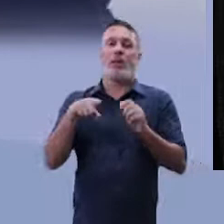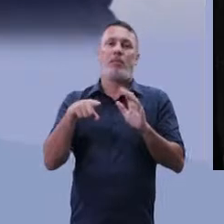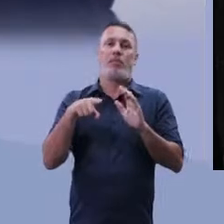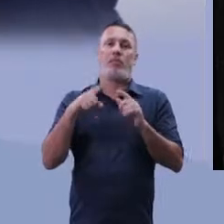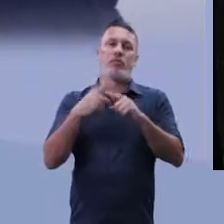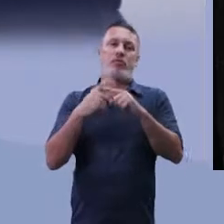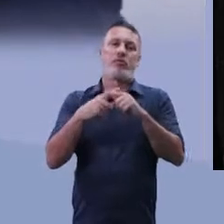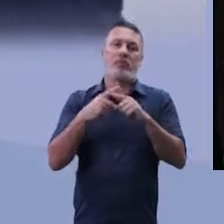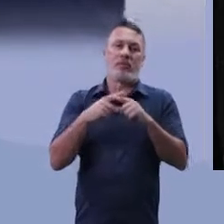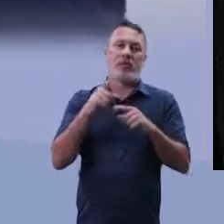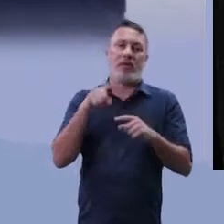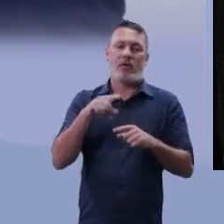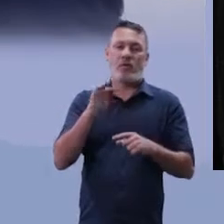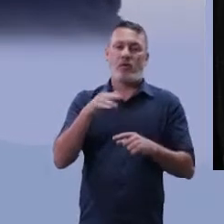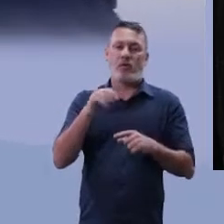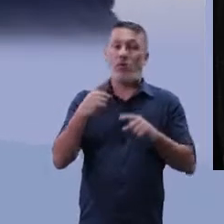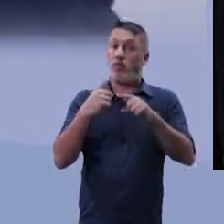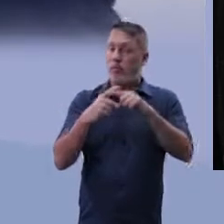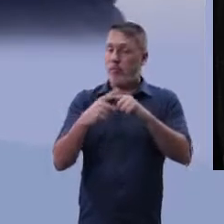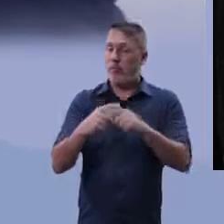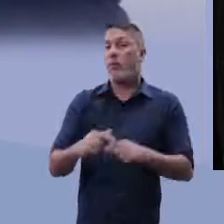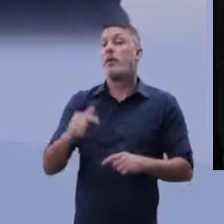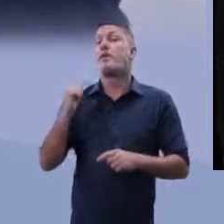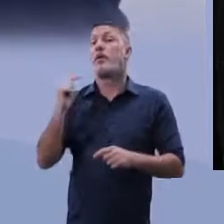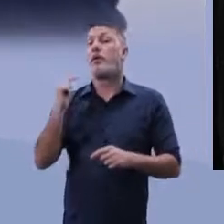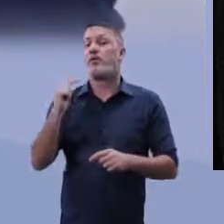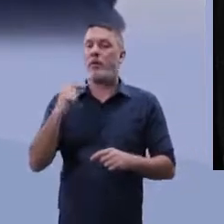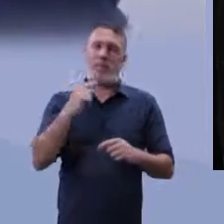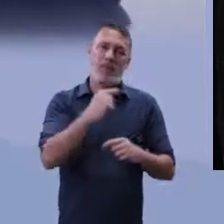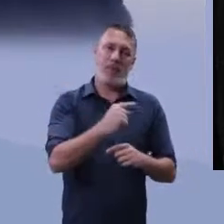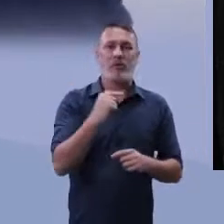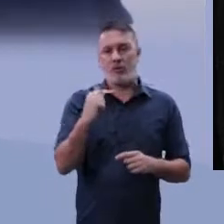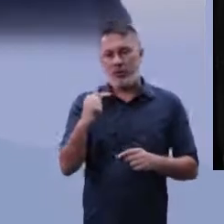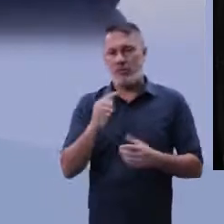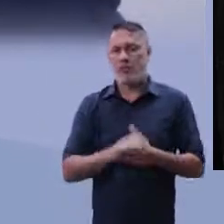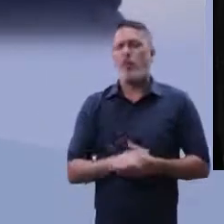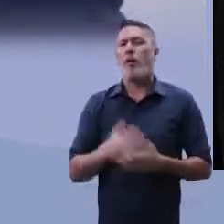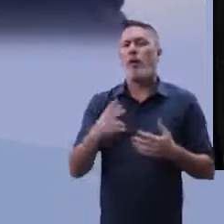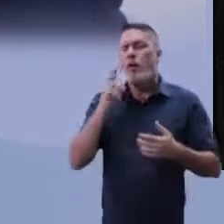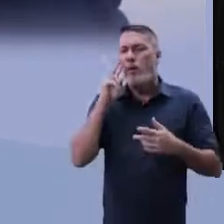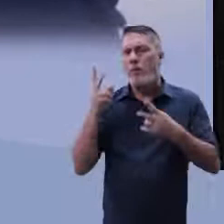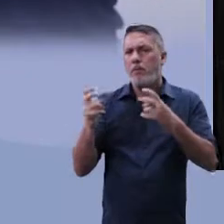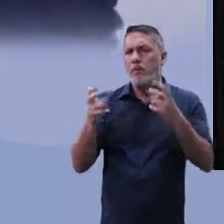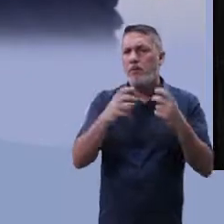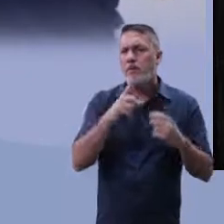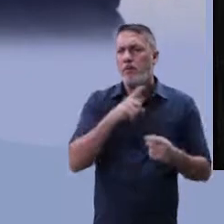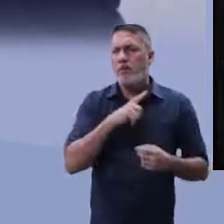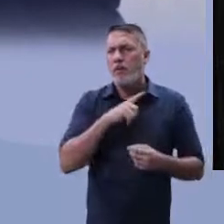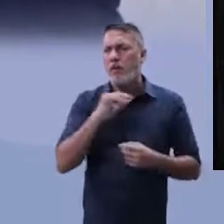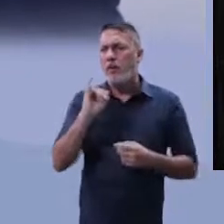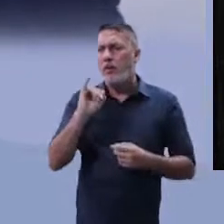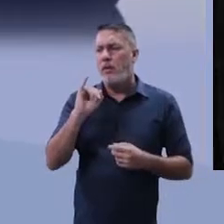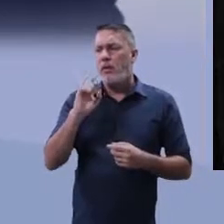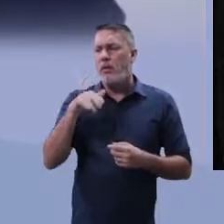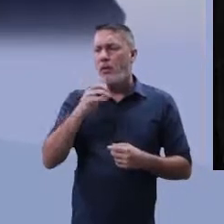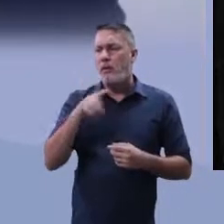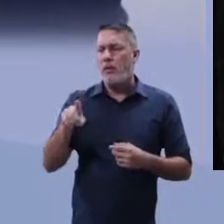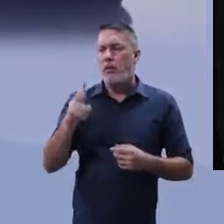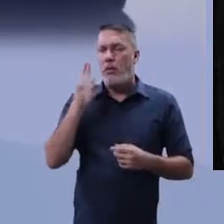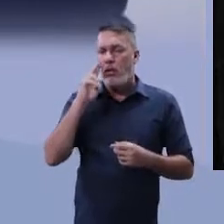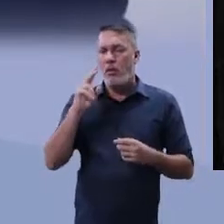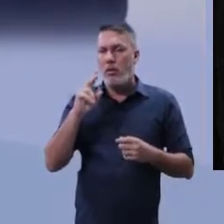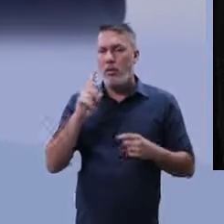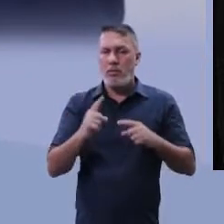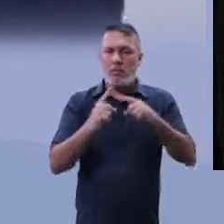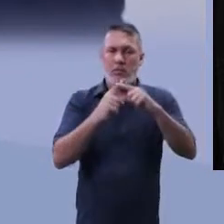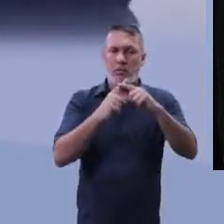para a função ficar positiva, para o log ficar positivo. Aí o 7 vai ficar menos 7. Agora observa o sinal da